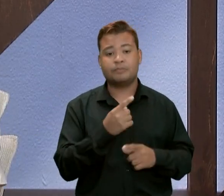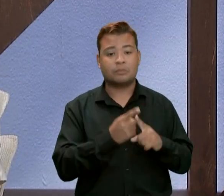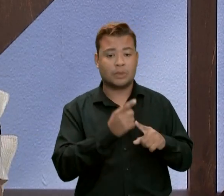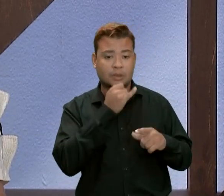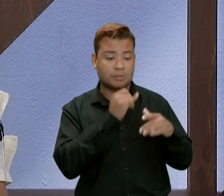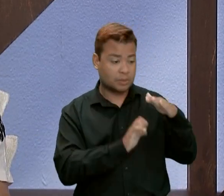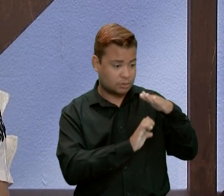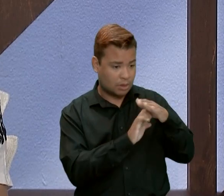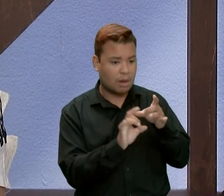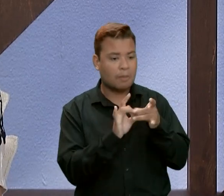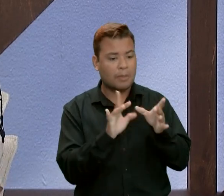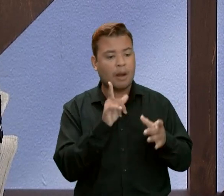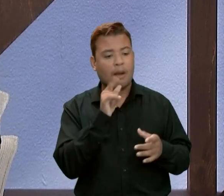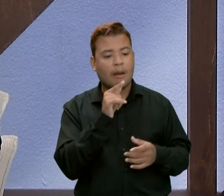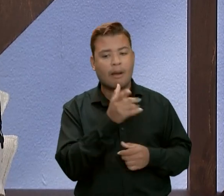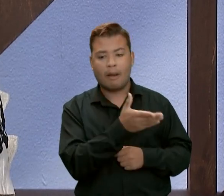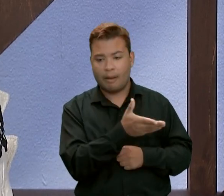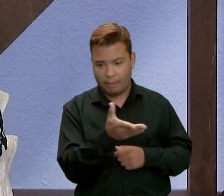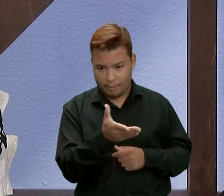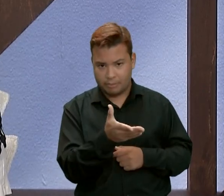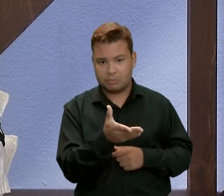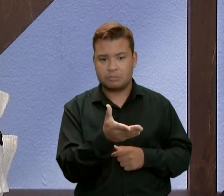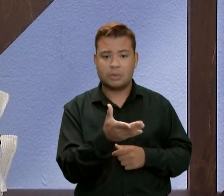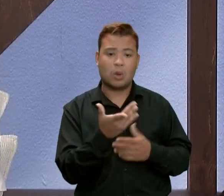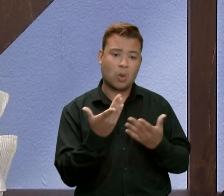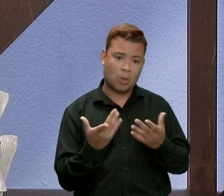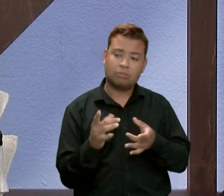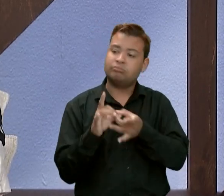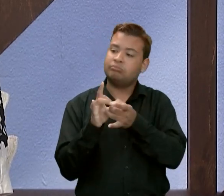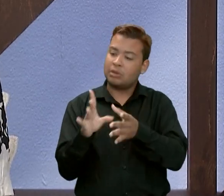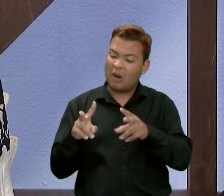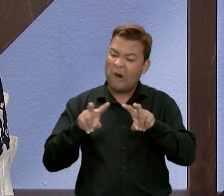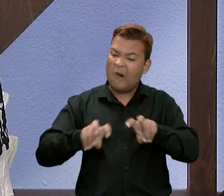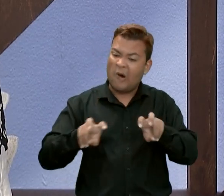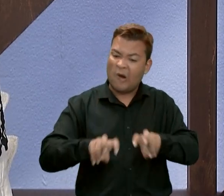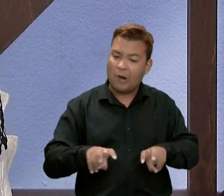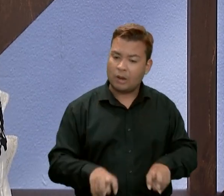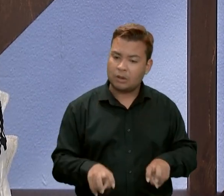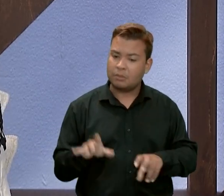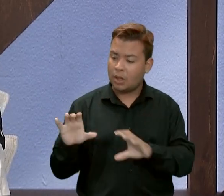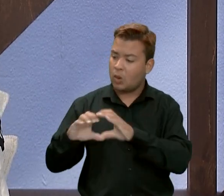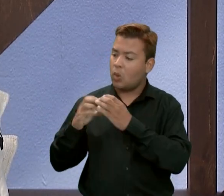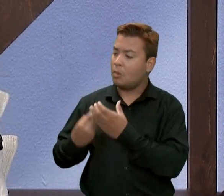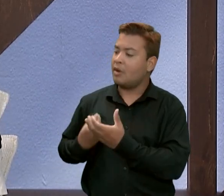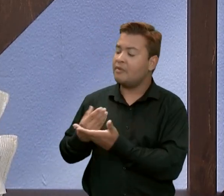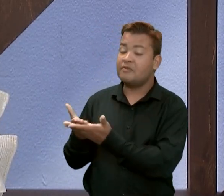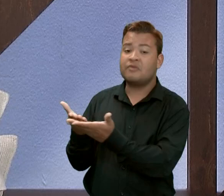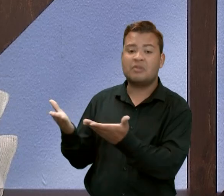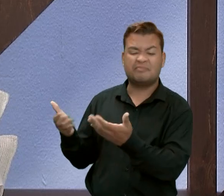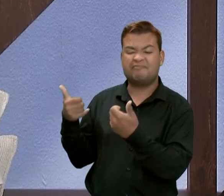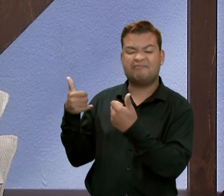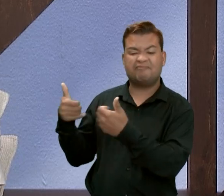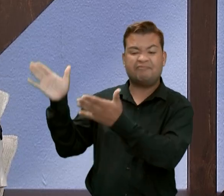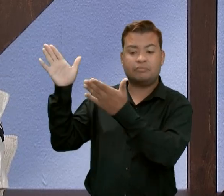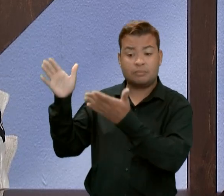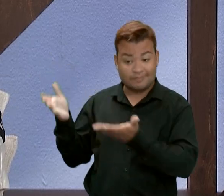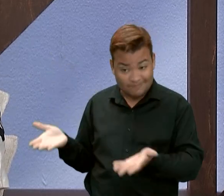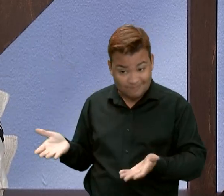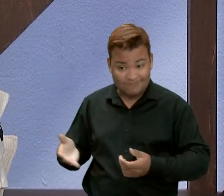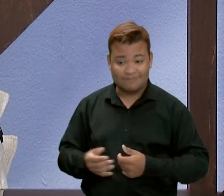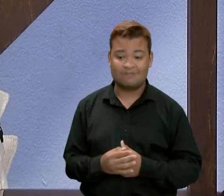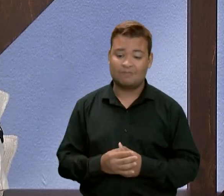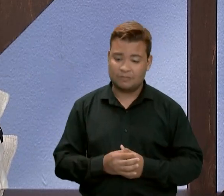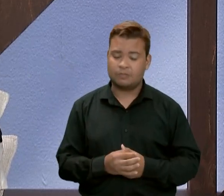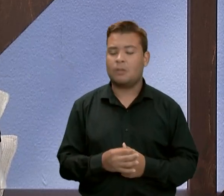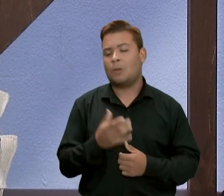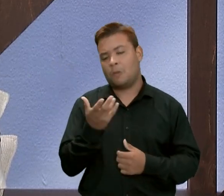alguém, ou então dá uma concessão de extração mineral, mas ela não se preocupa com a comunidade que está no entorno, né? Então, eu acabei